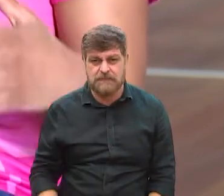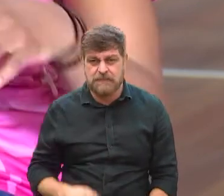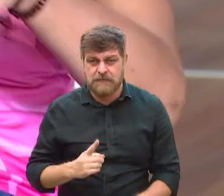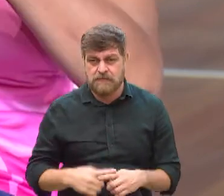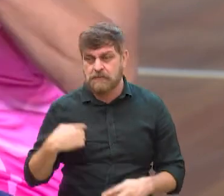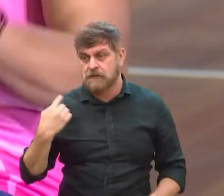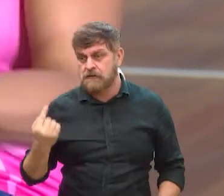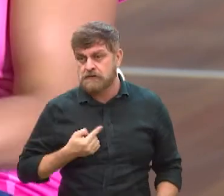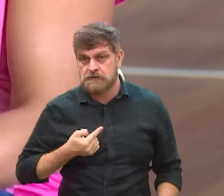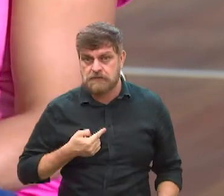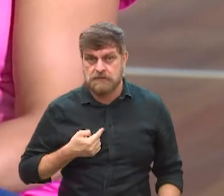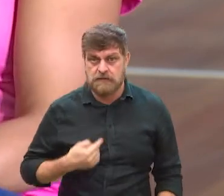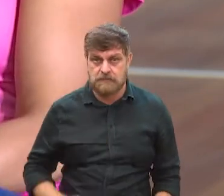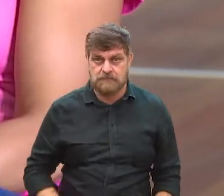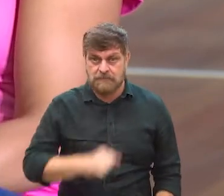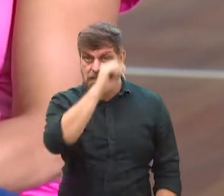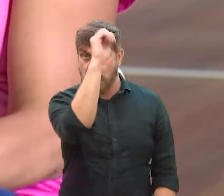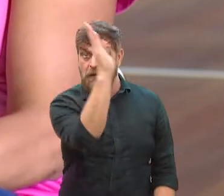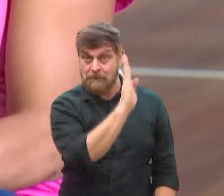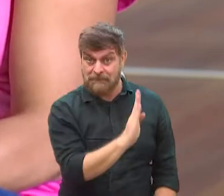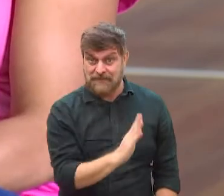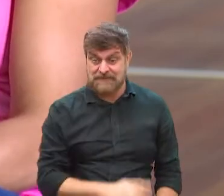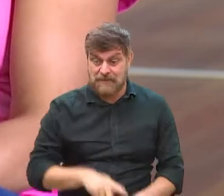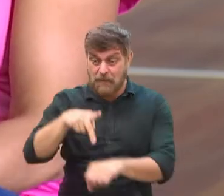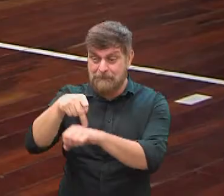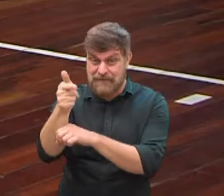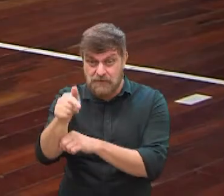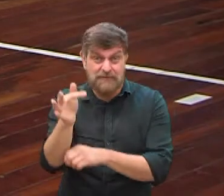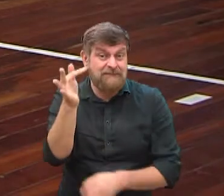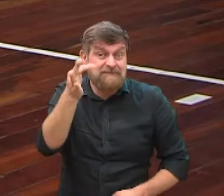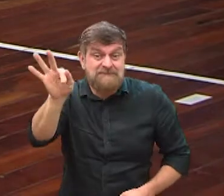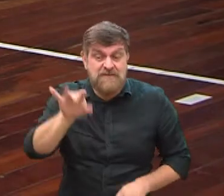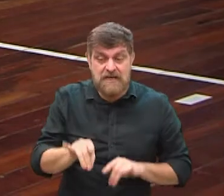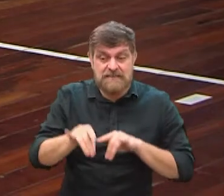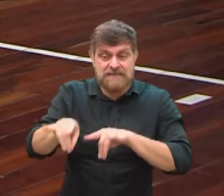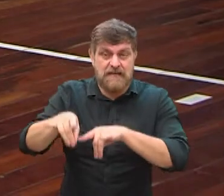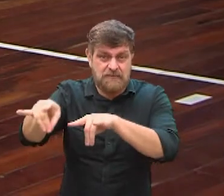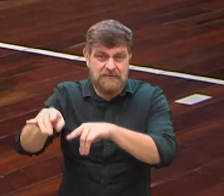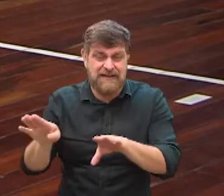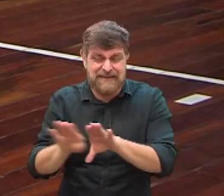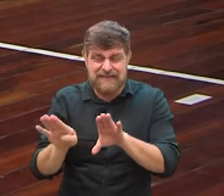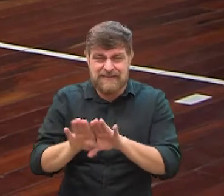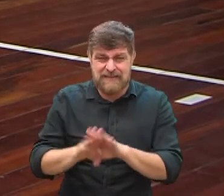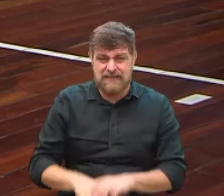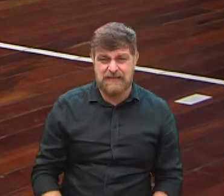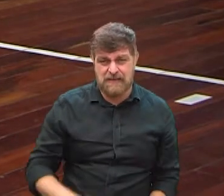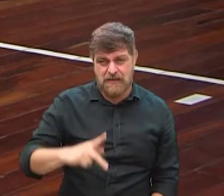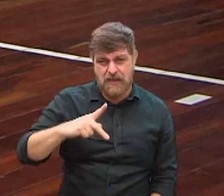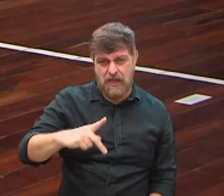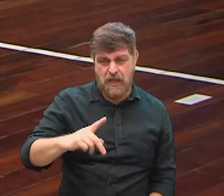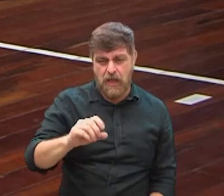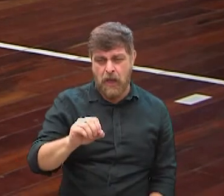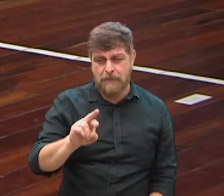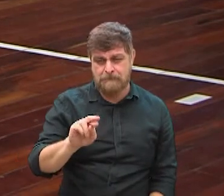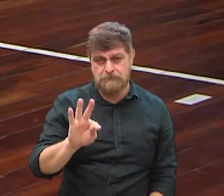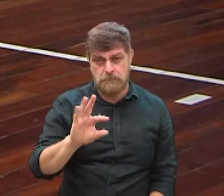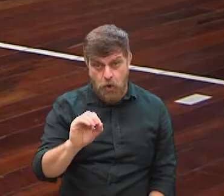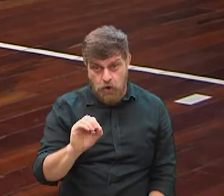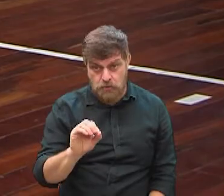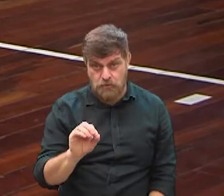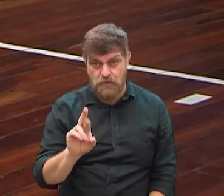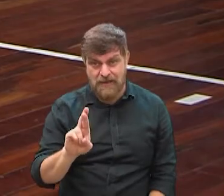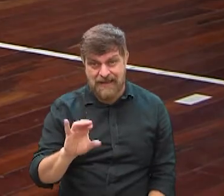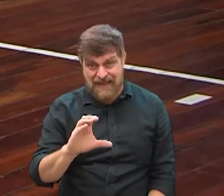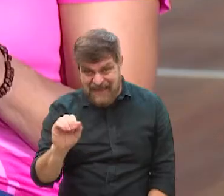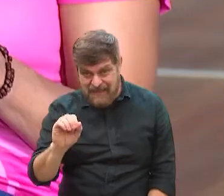gente ia disputar, o Brasil ia jogar com grandes potências, né? França, Austrália, Porto Rico também, que veio se mostrando. Acho